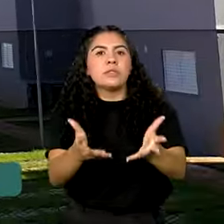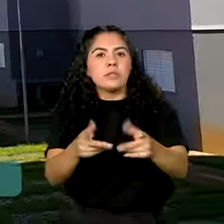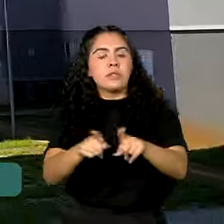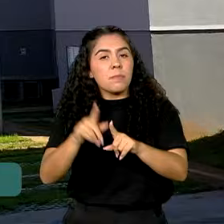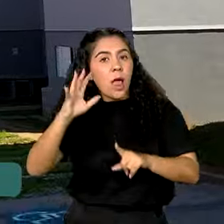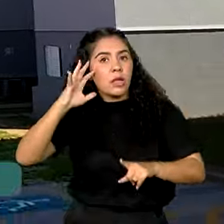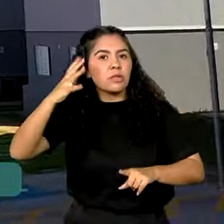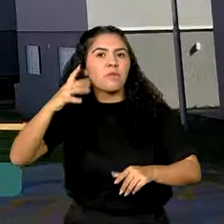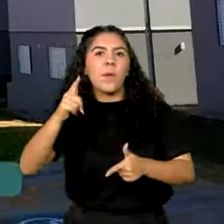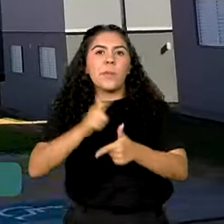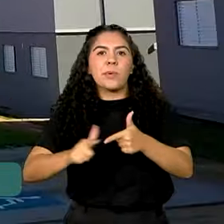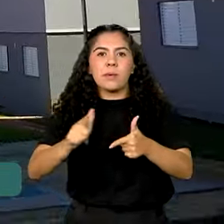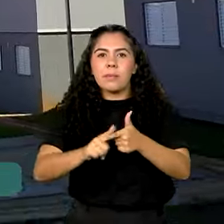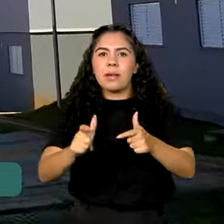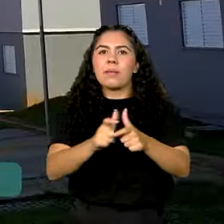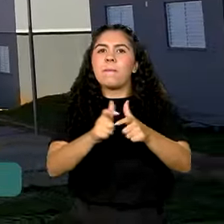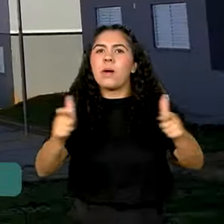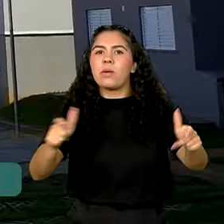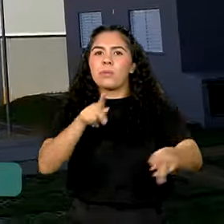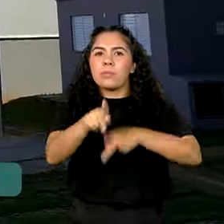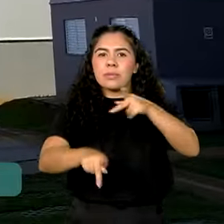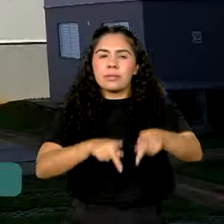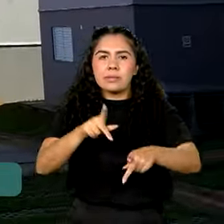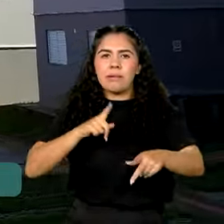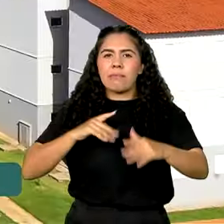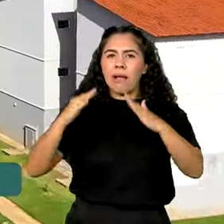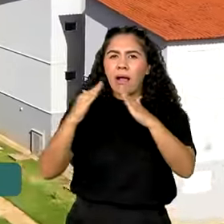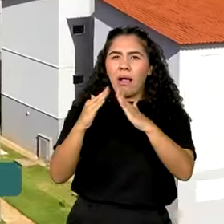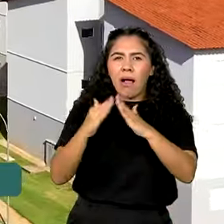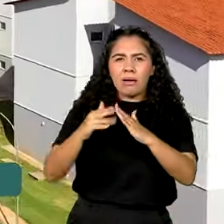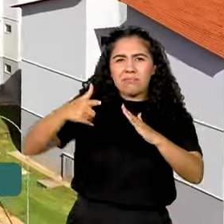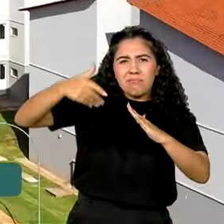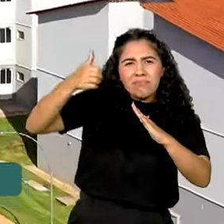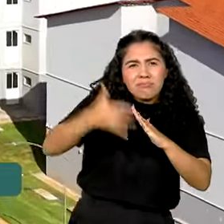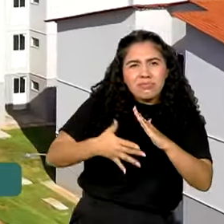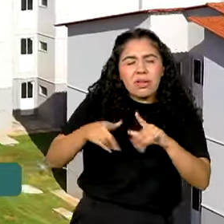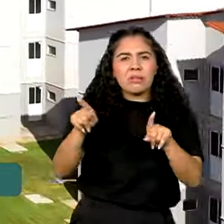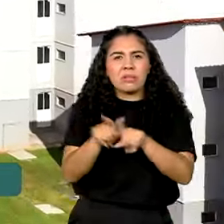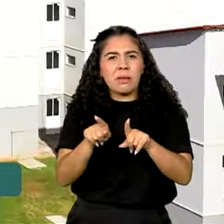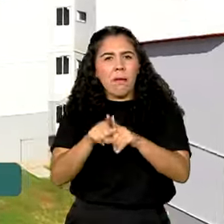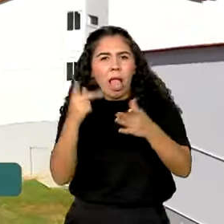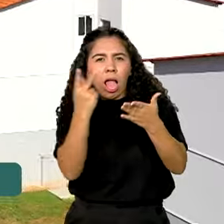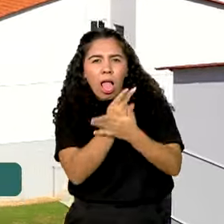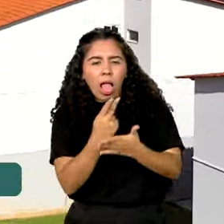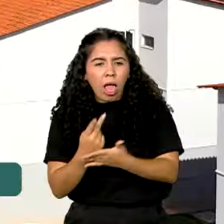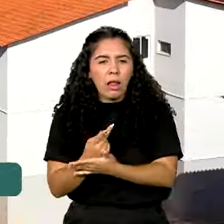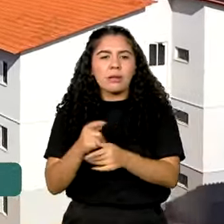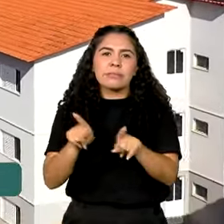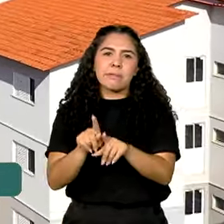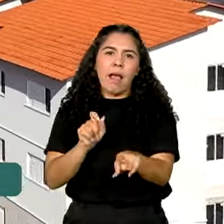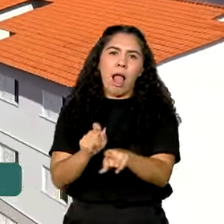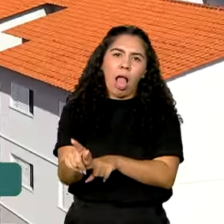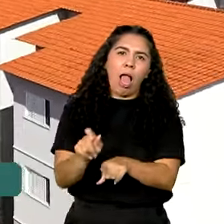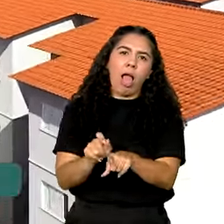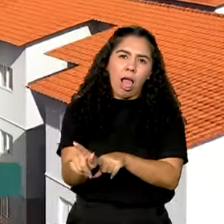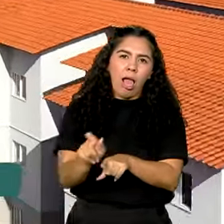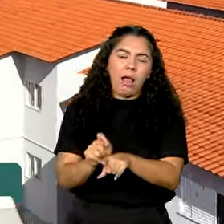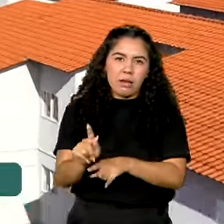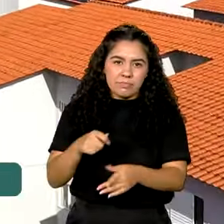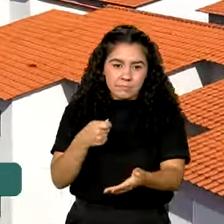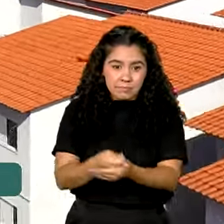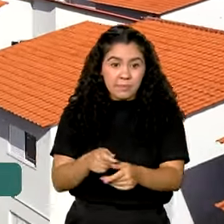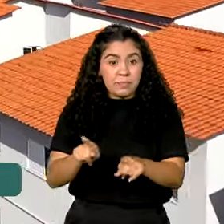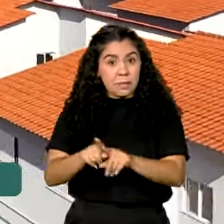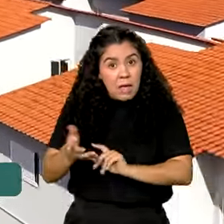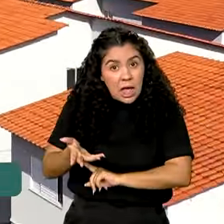parte da população que vive em moradias precárias ou irregulares e de quem paga aluguel para